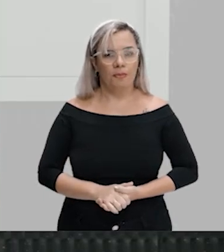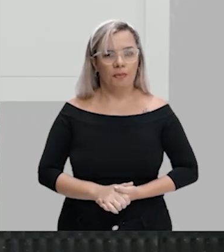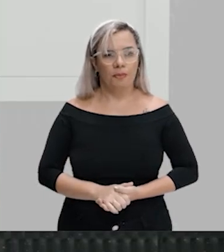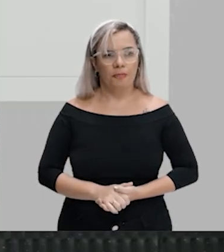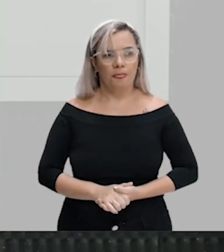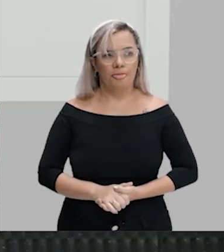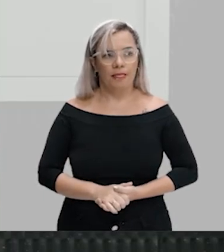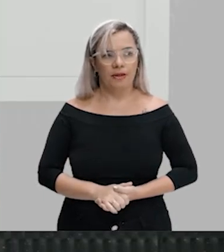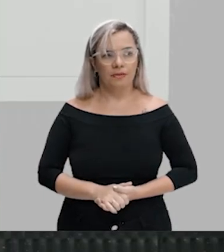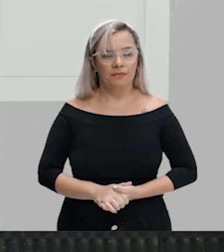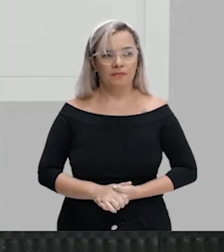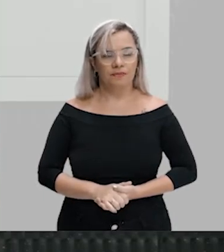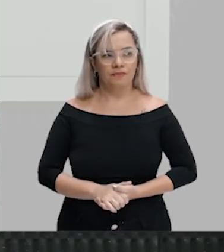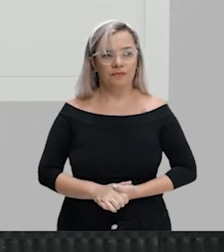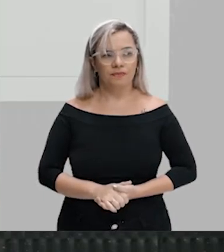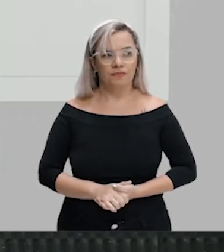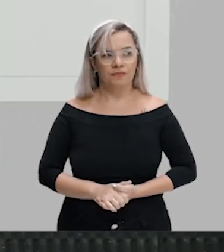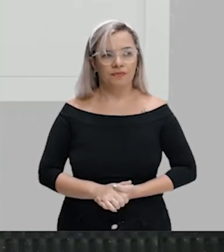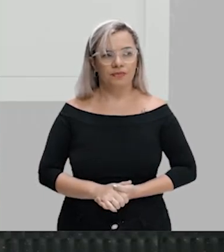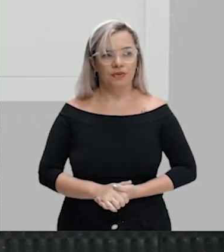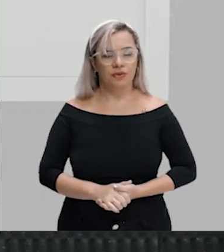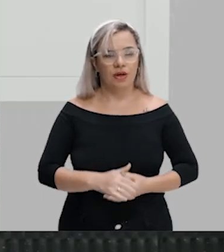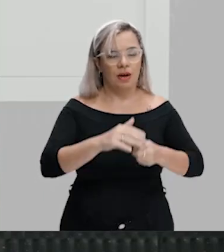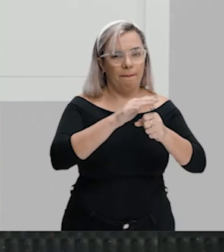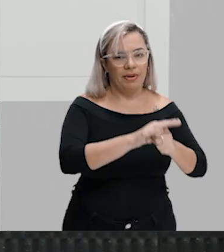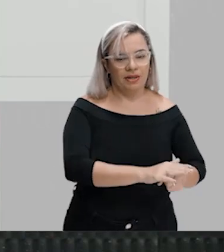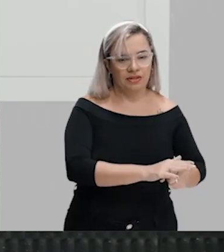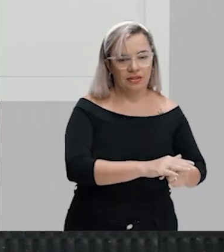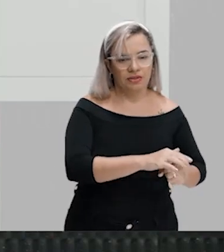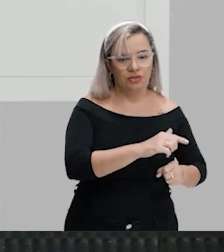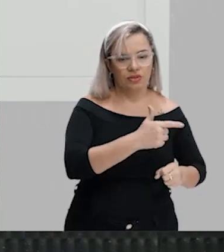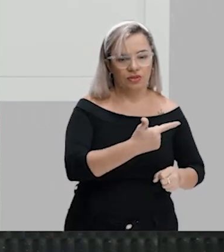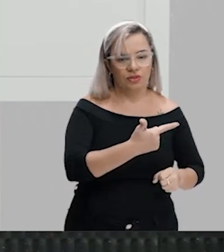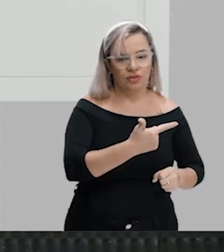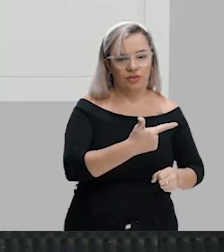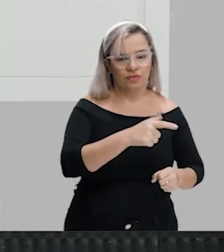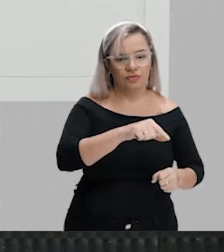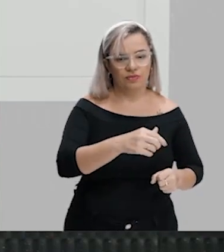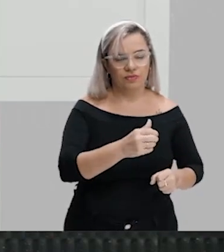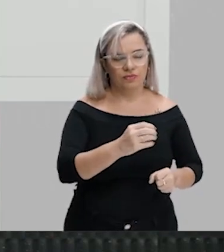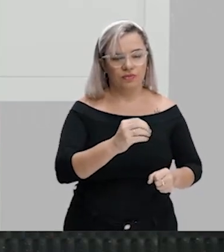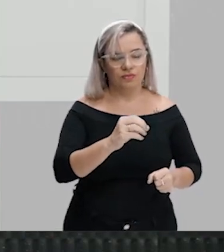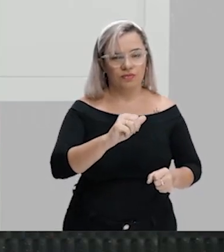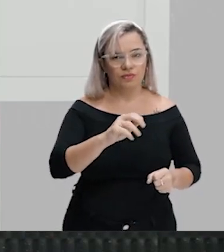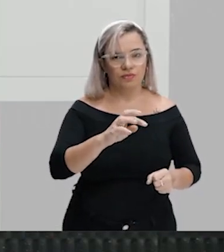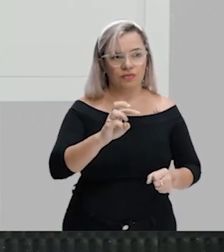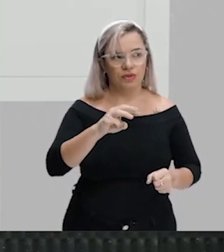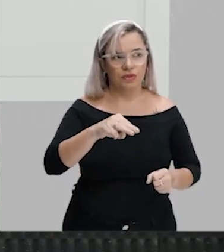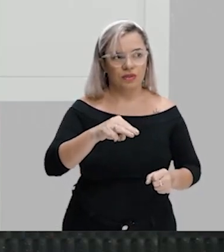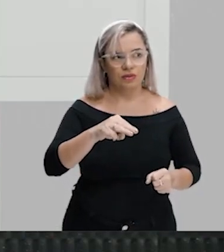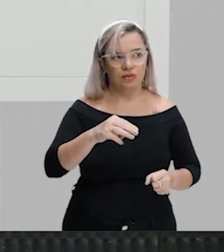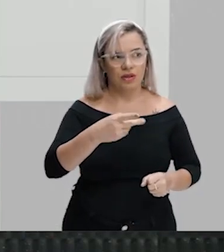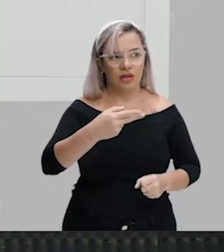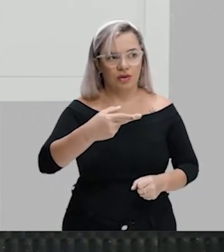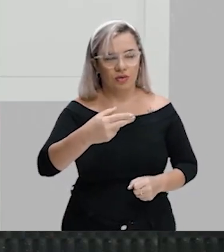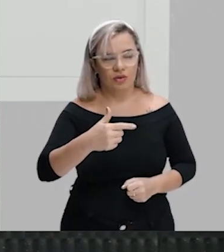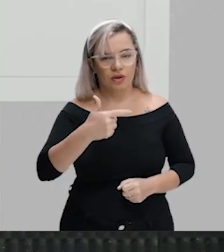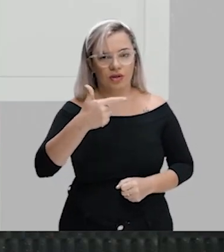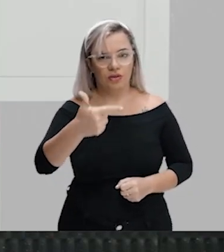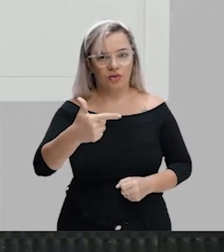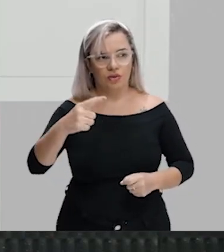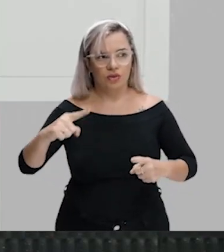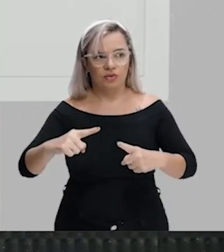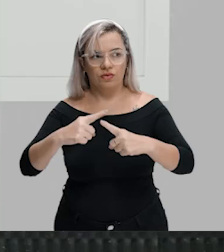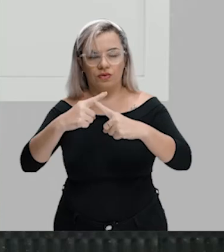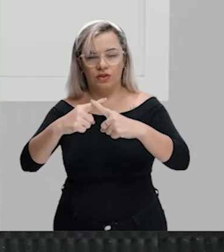2 vezes 10 a quinta newton metro quadrado, ok?